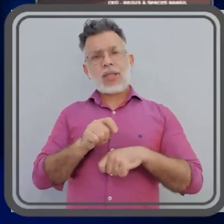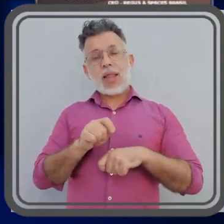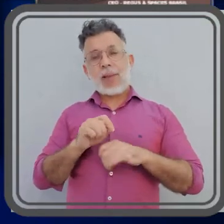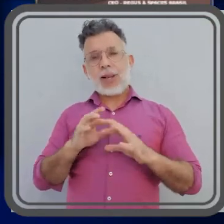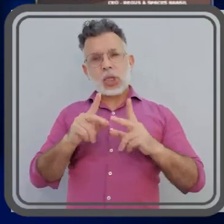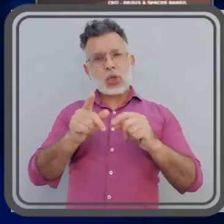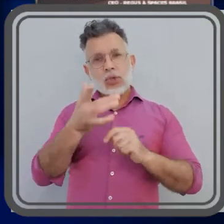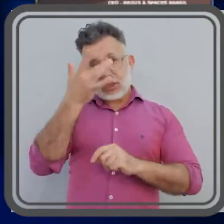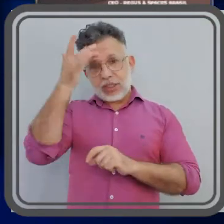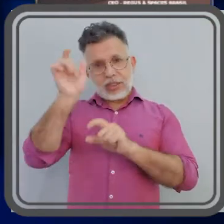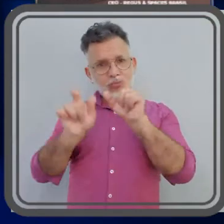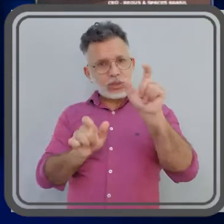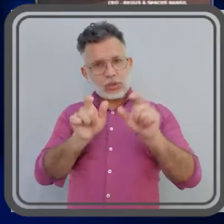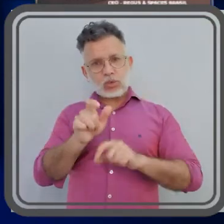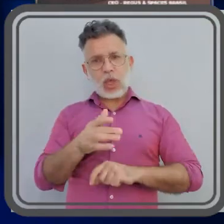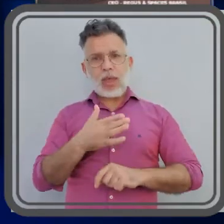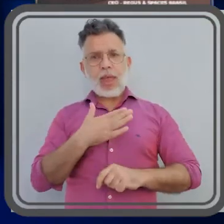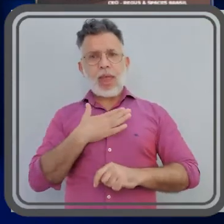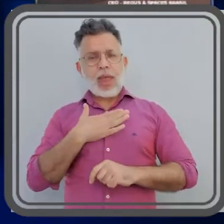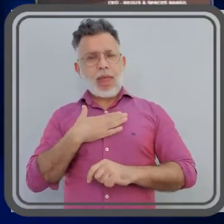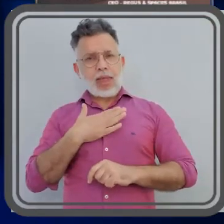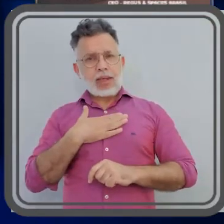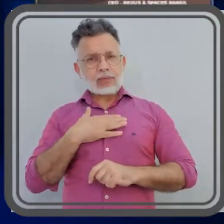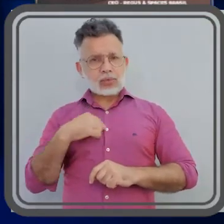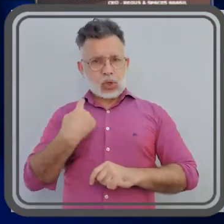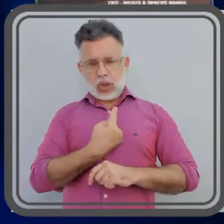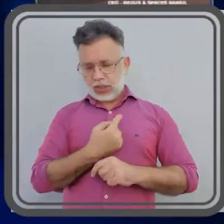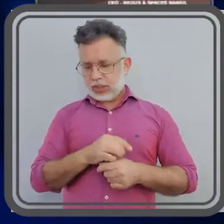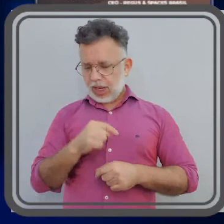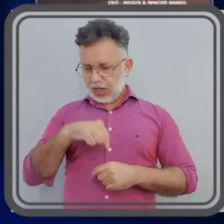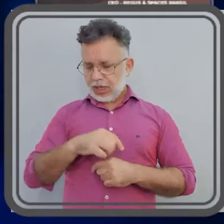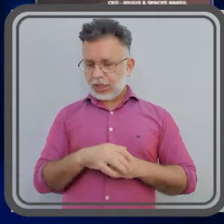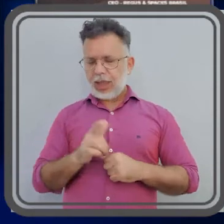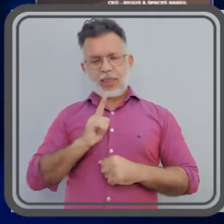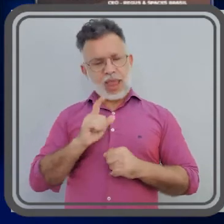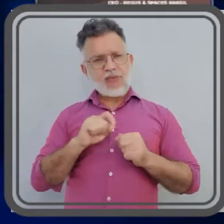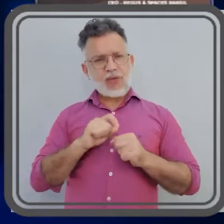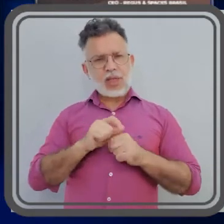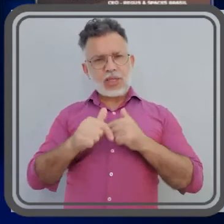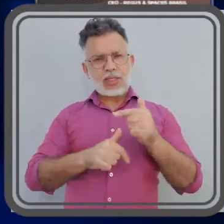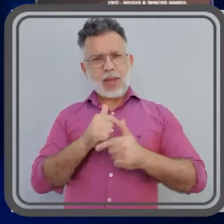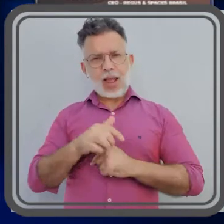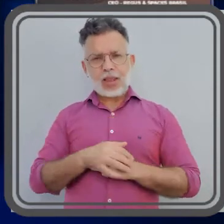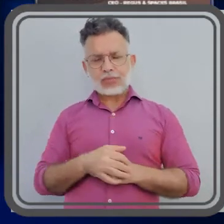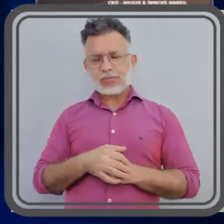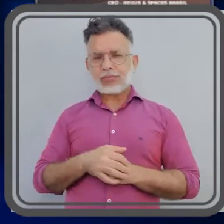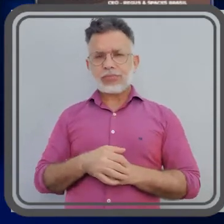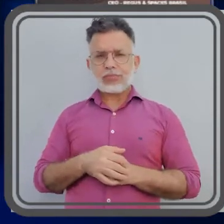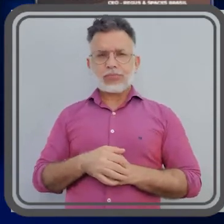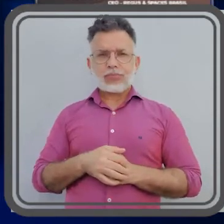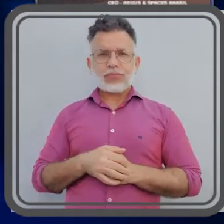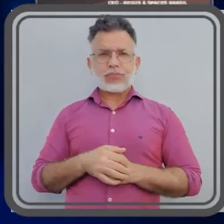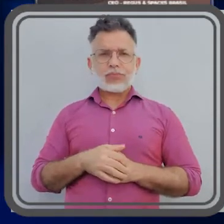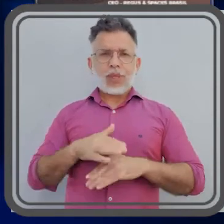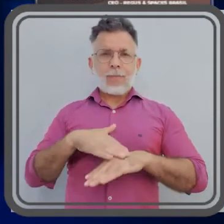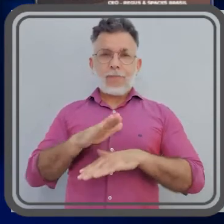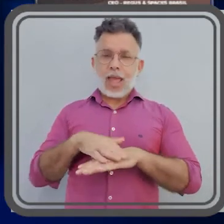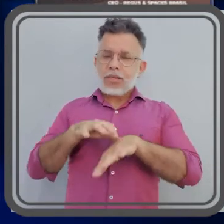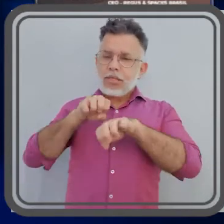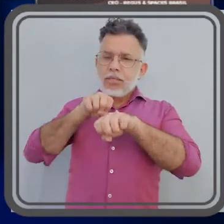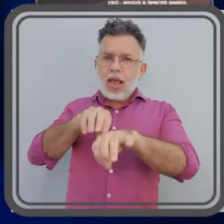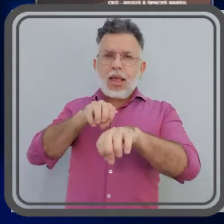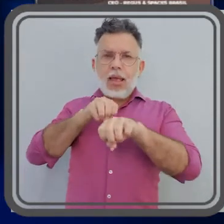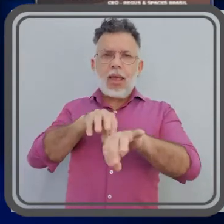mundo todo. E a gente tem feito esse trabalho já na parte mais